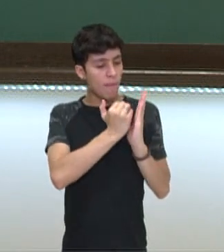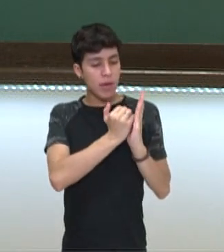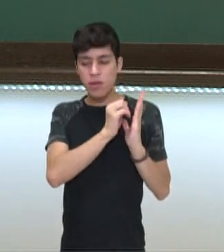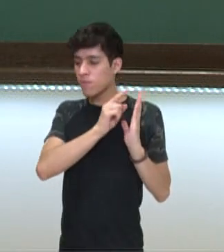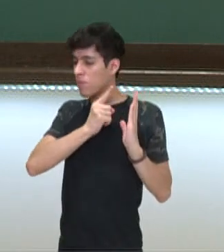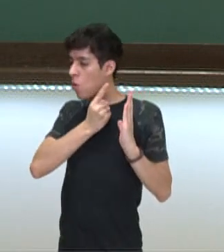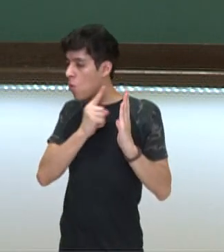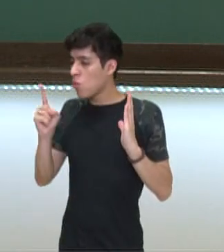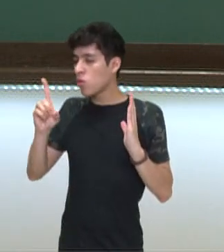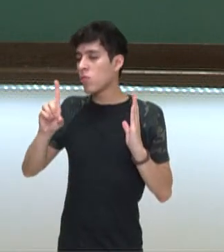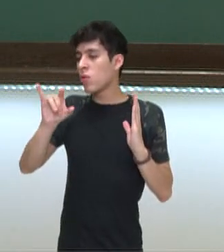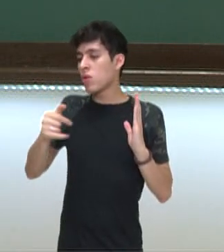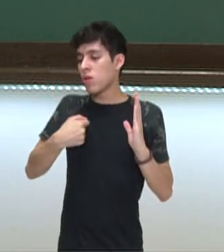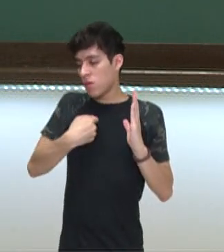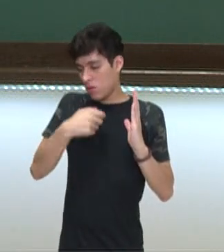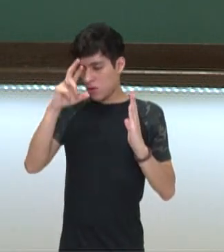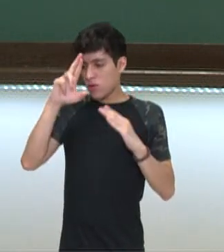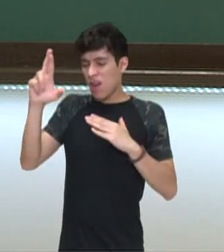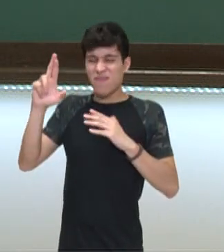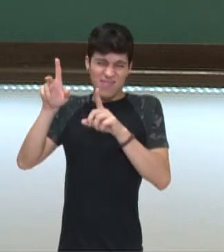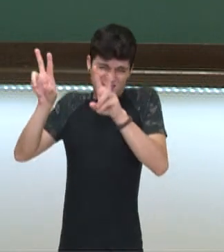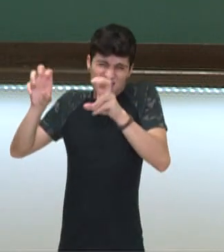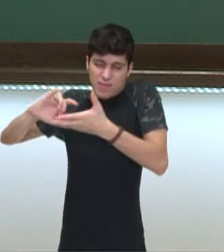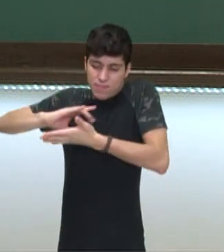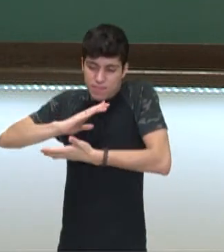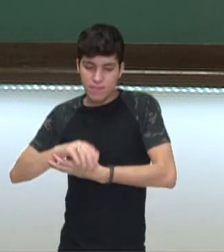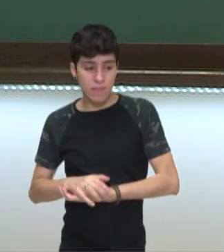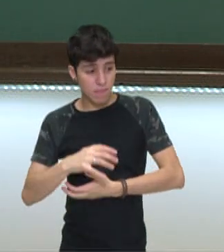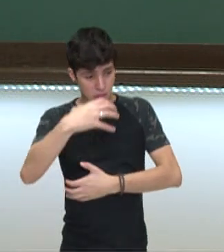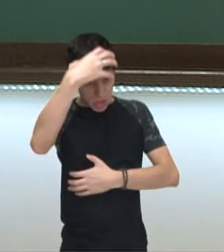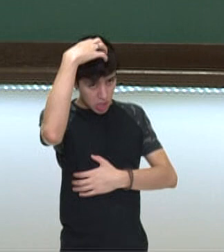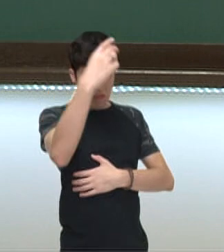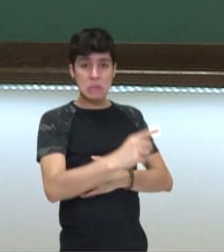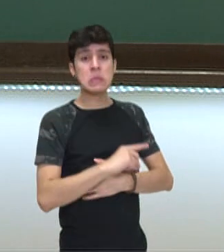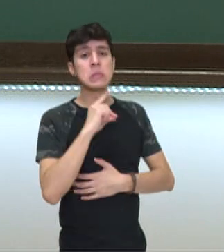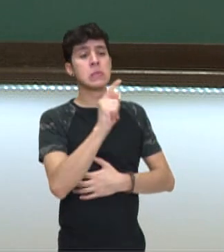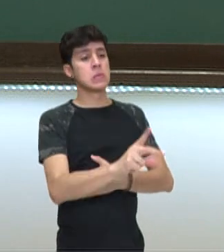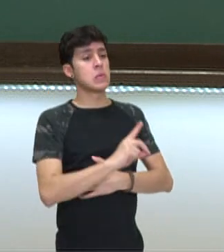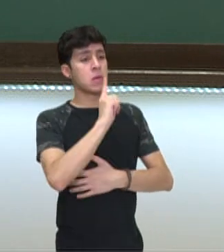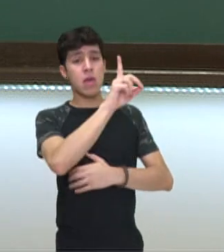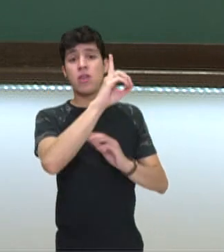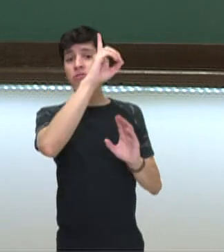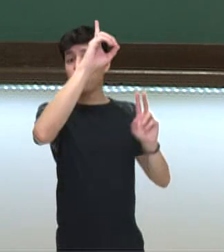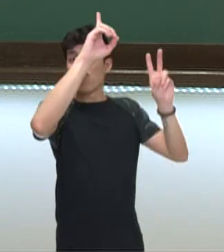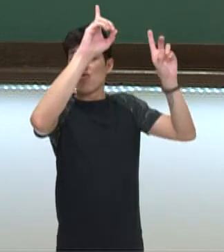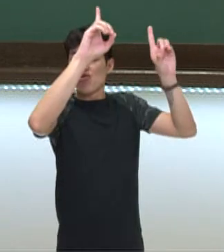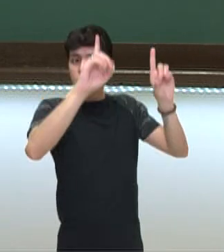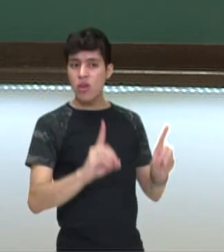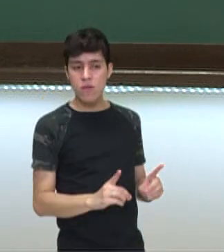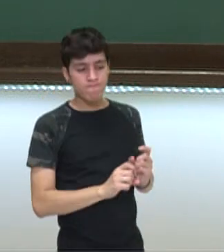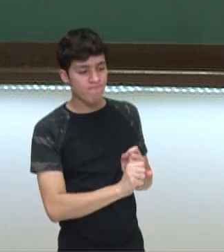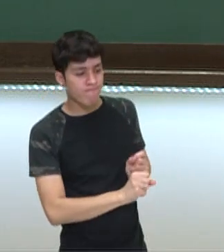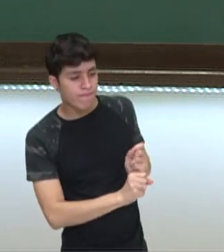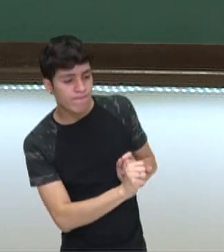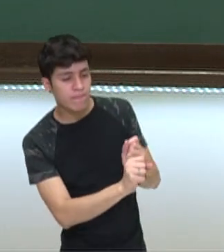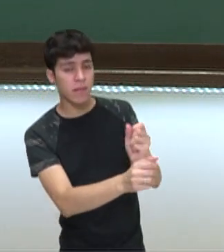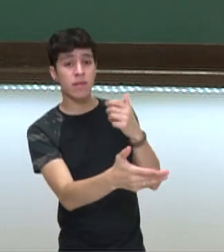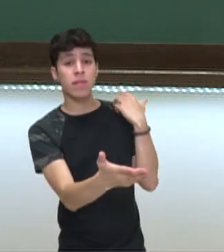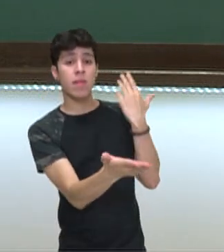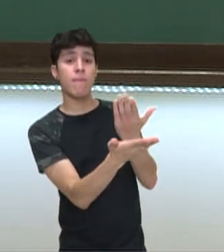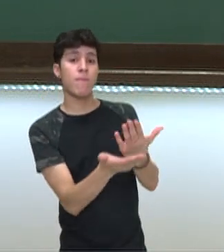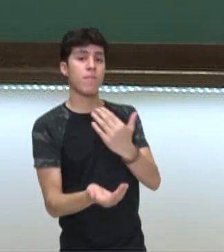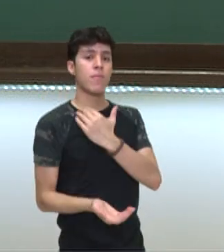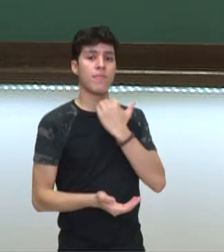Estado. Ele já sabe quando que ele vai ser despedido. Um rei, não. O rei é um direito vitalício, vai durar a vida inteira.